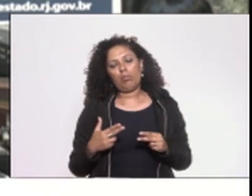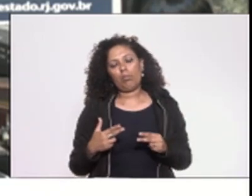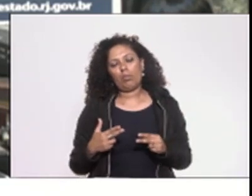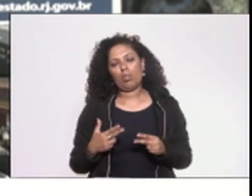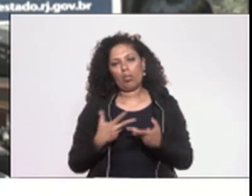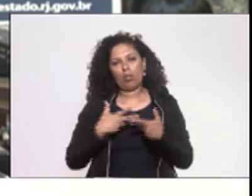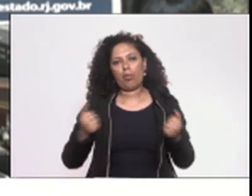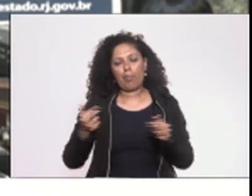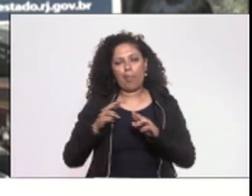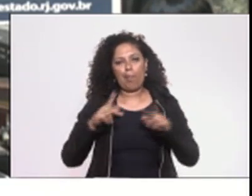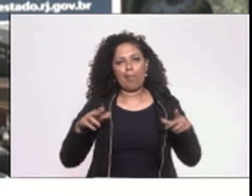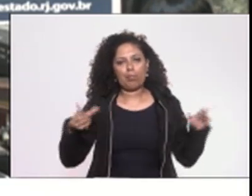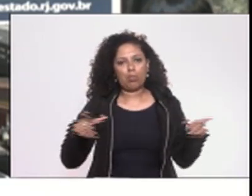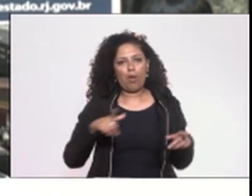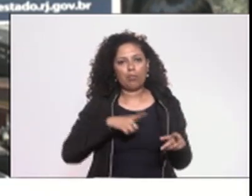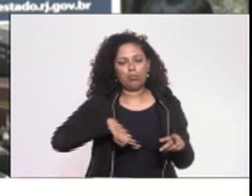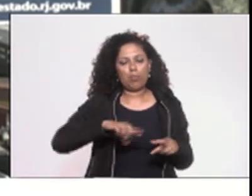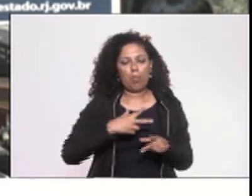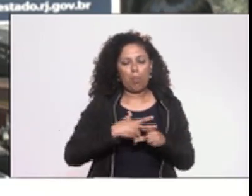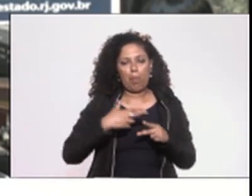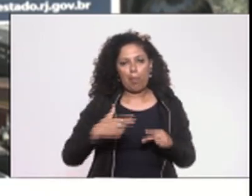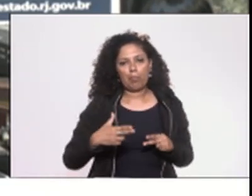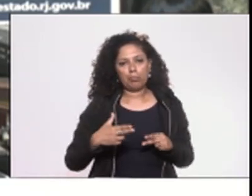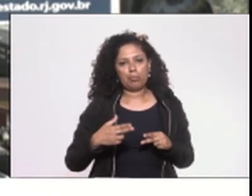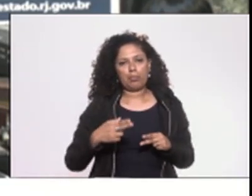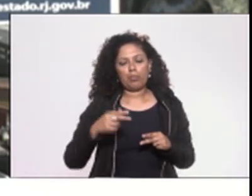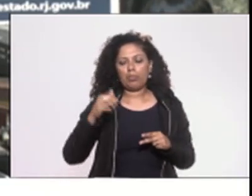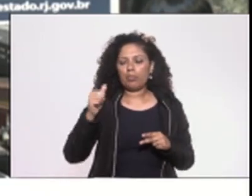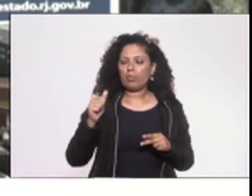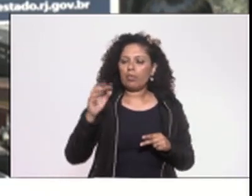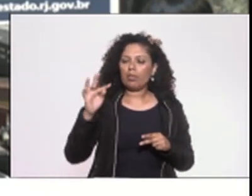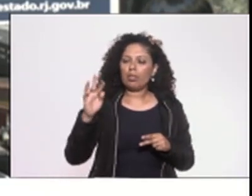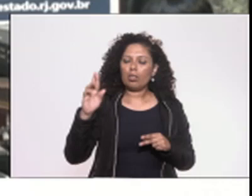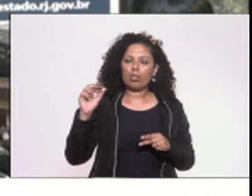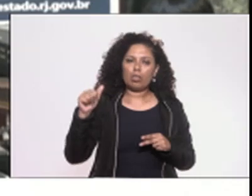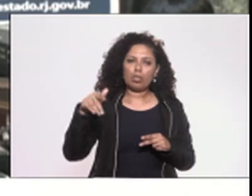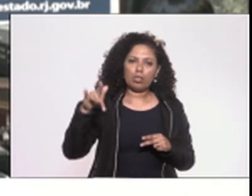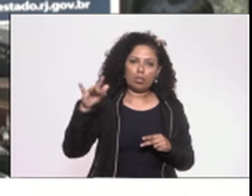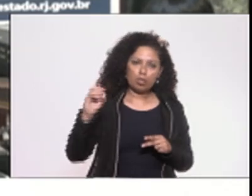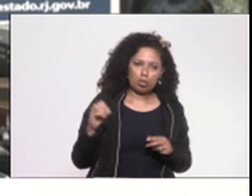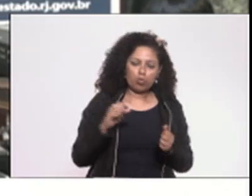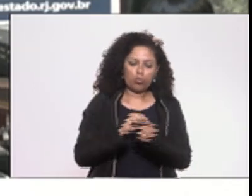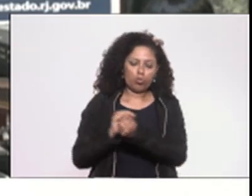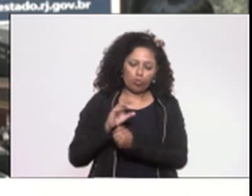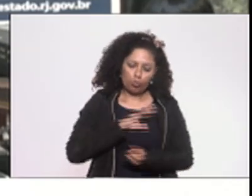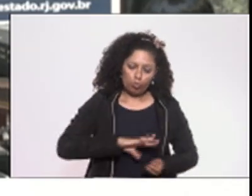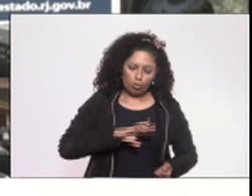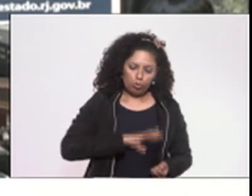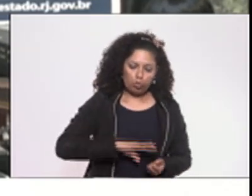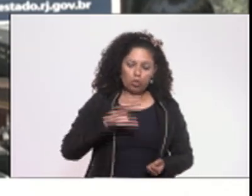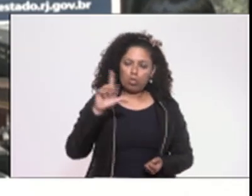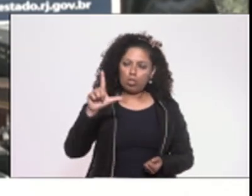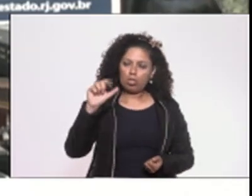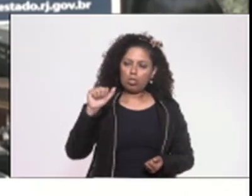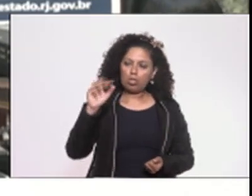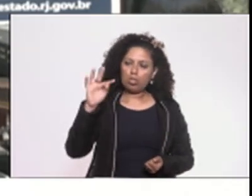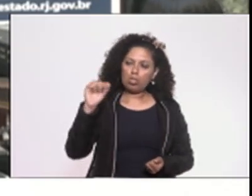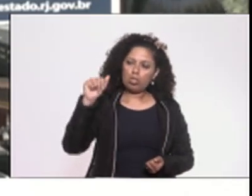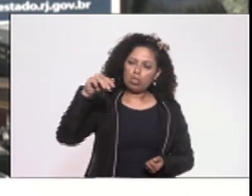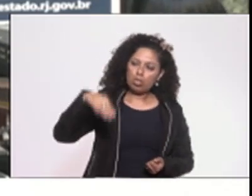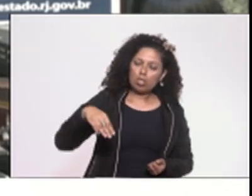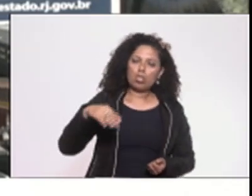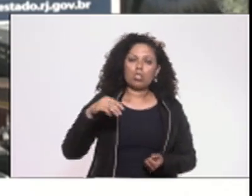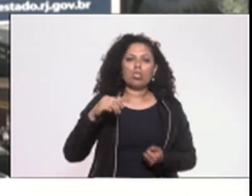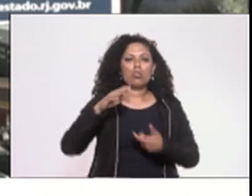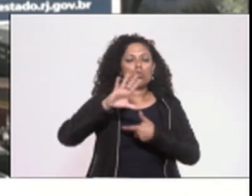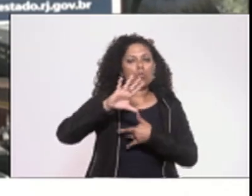dessa trajetória. Nós vencemos o Atlantic Awards, que é uma competição Brasil-Portugal, vencemos o Latin América, somos top 5 no ranking da